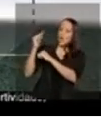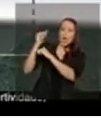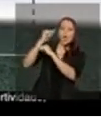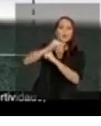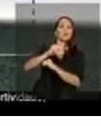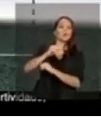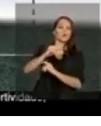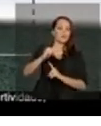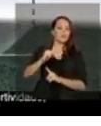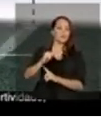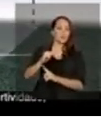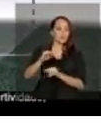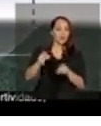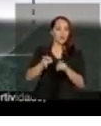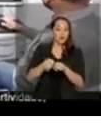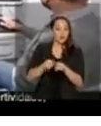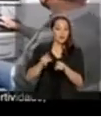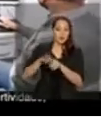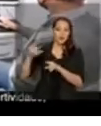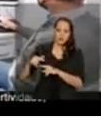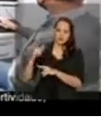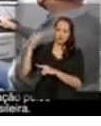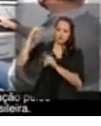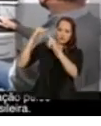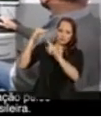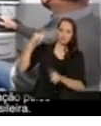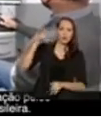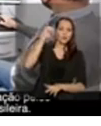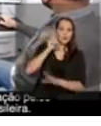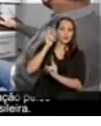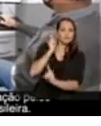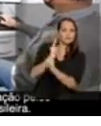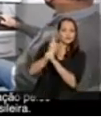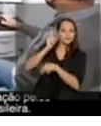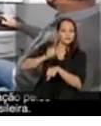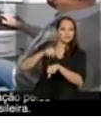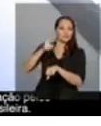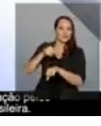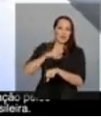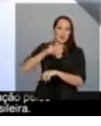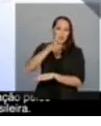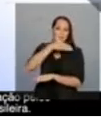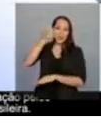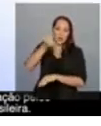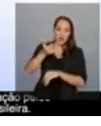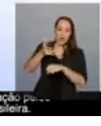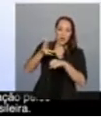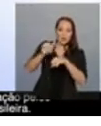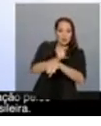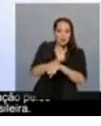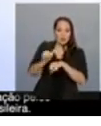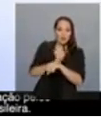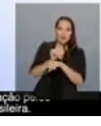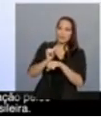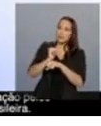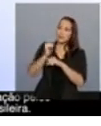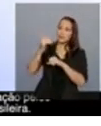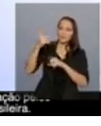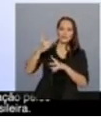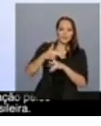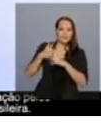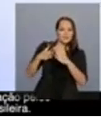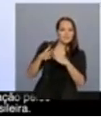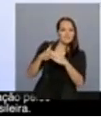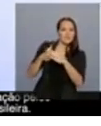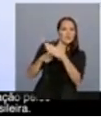detectadas. Informações com elevado grau de assertividade, permitindo melhores ações de interceptação pelos vetores de caça da